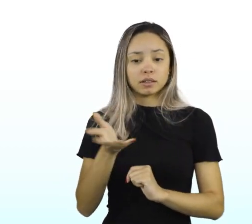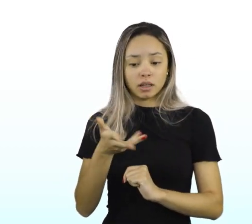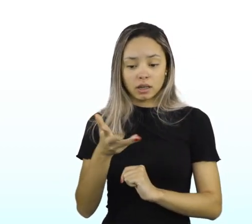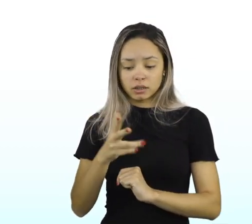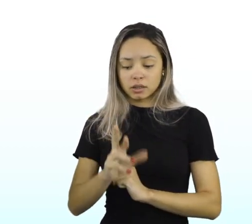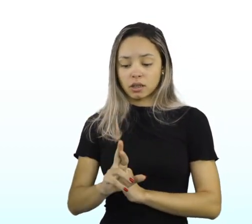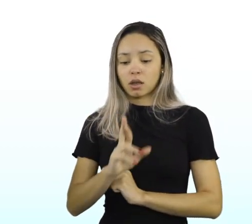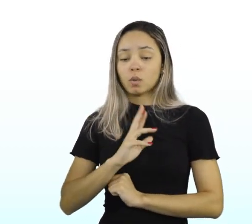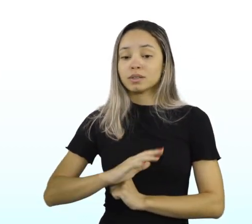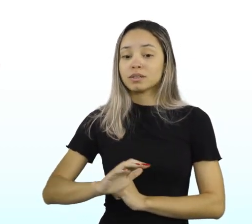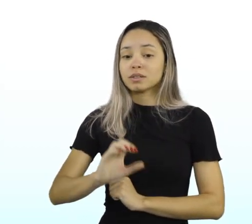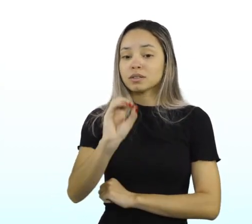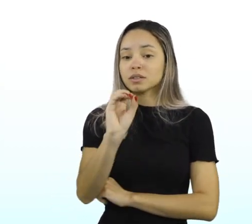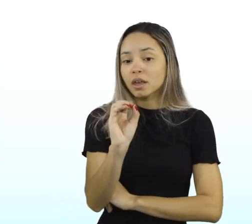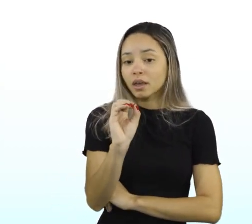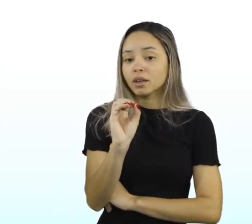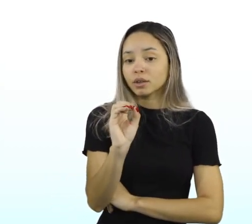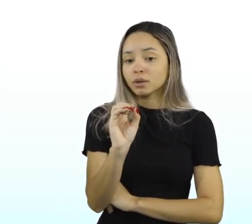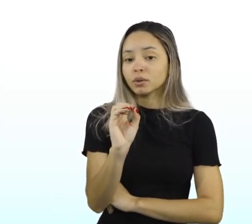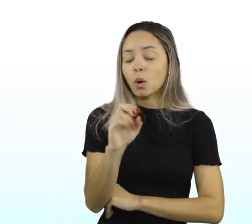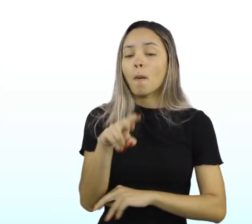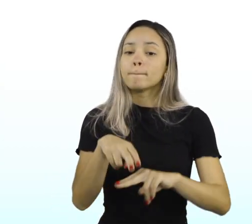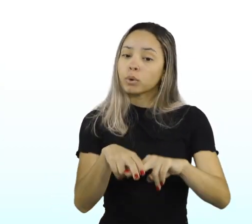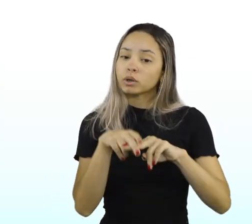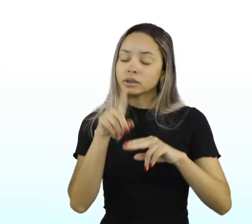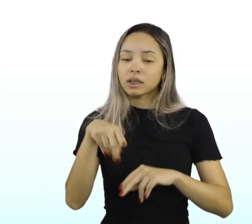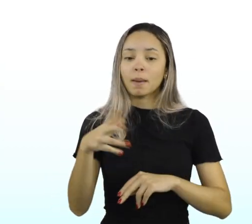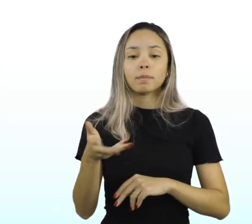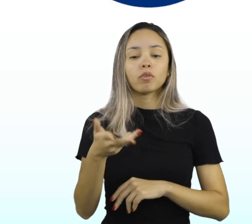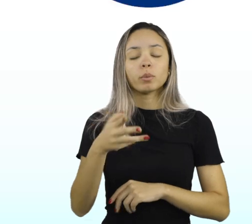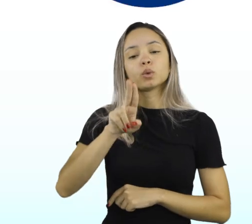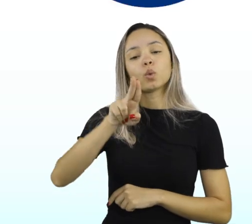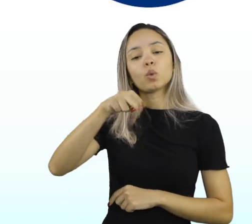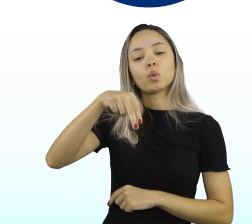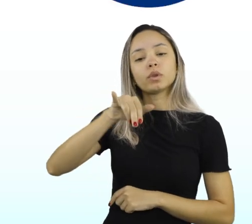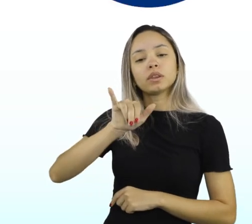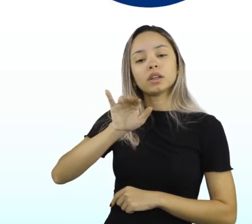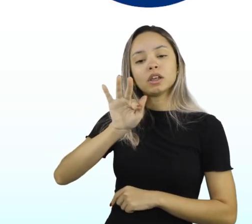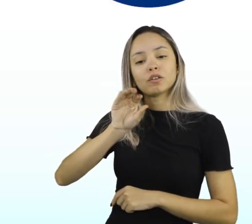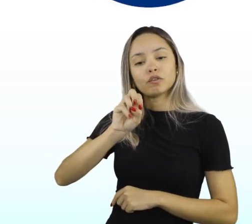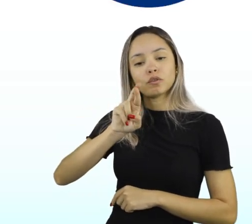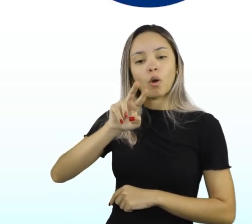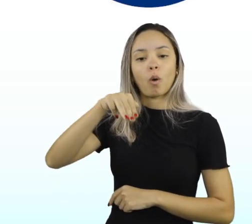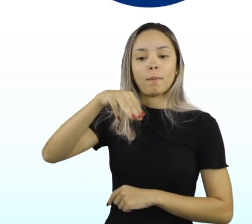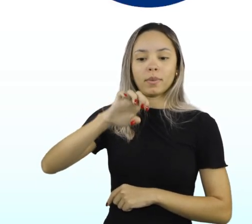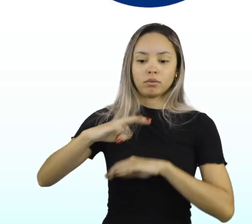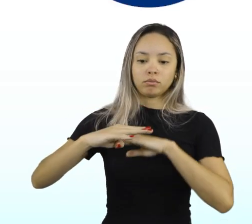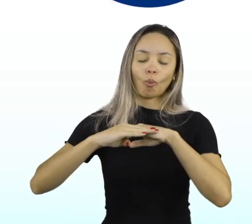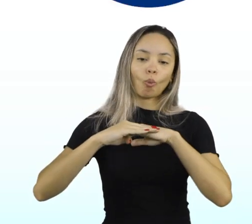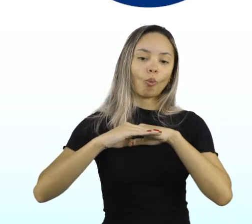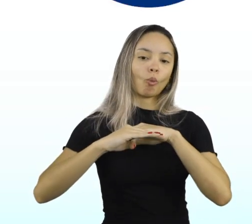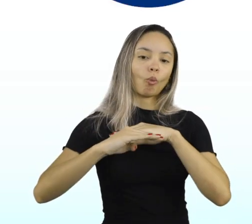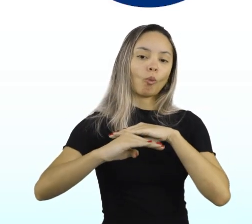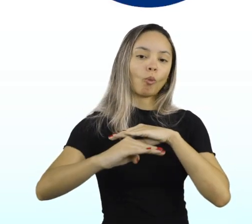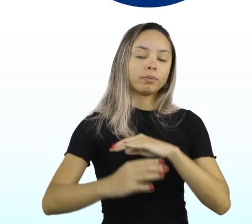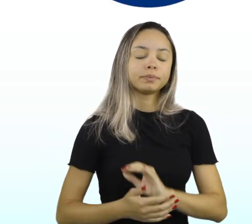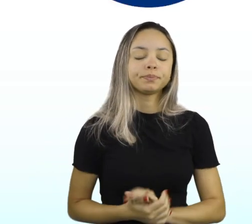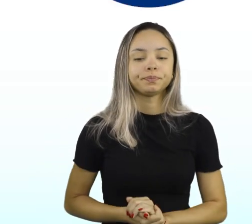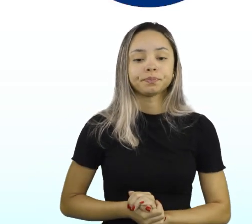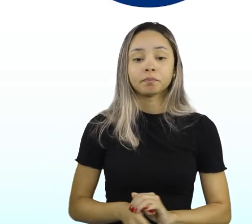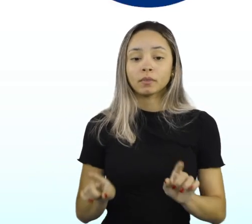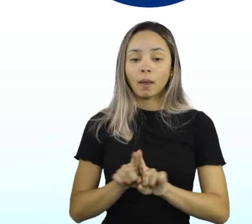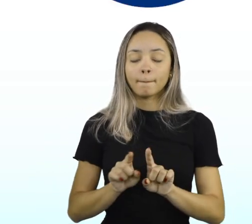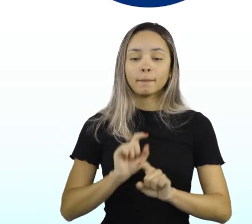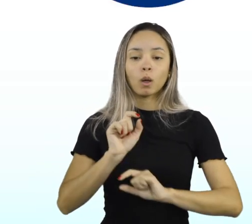zero. E isso faz com que ele seja um movimento uniforme. Tá lembrado disso? Bom, todo o corpo continua em seu estado de repouso ou